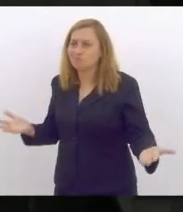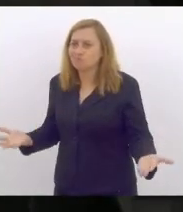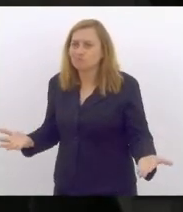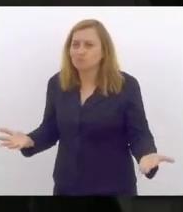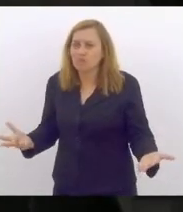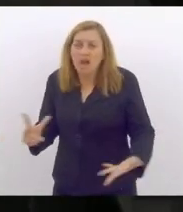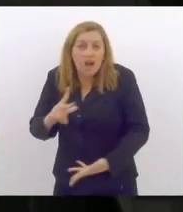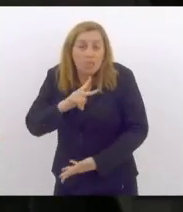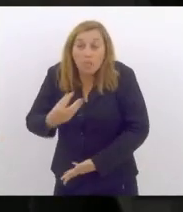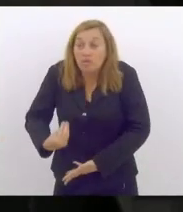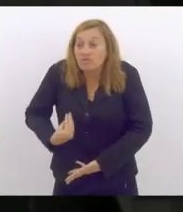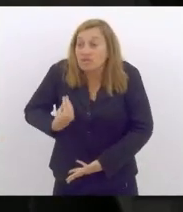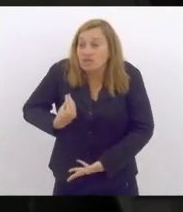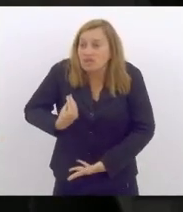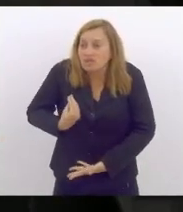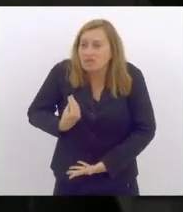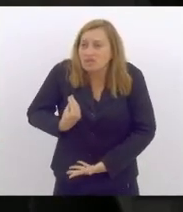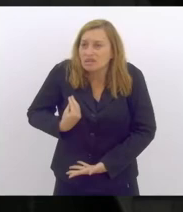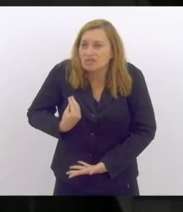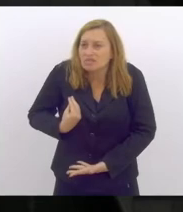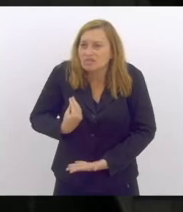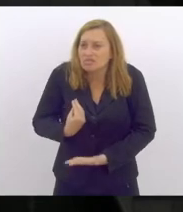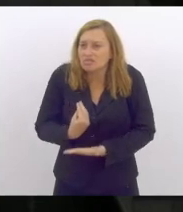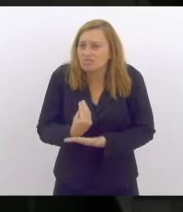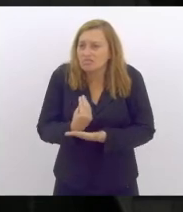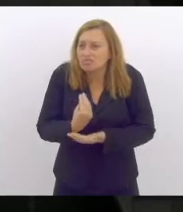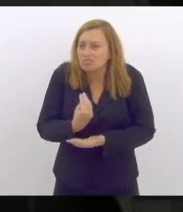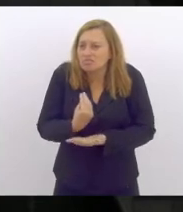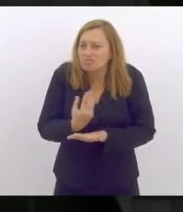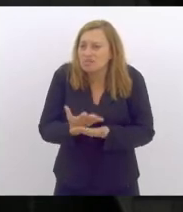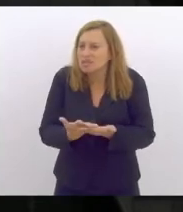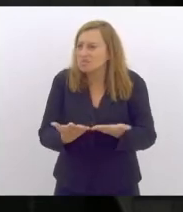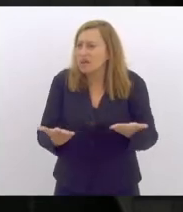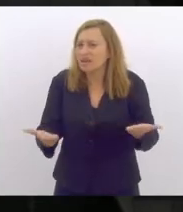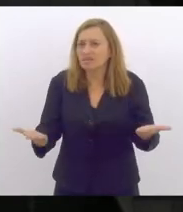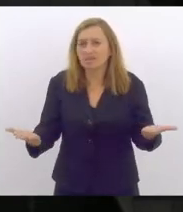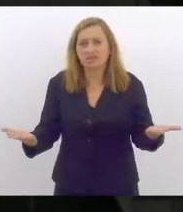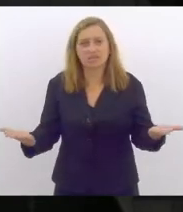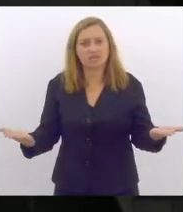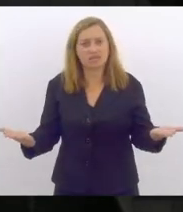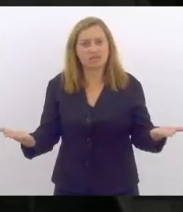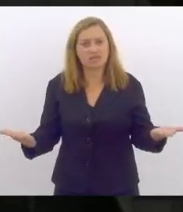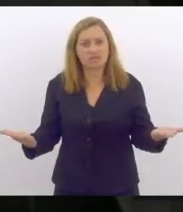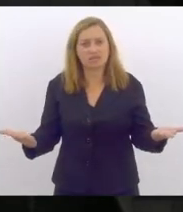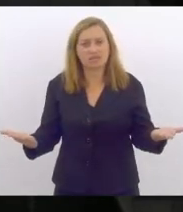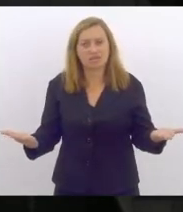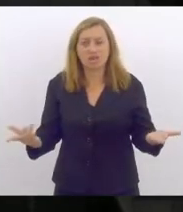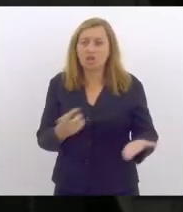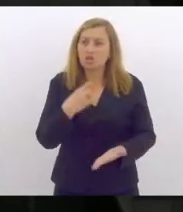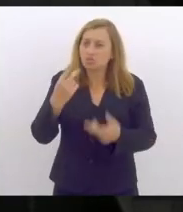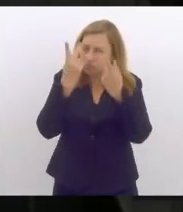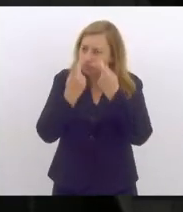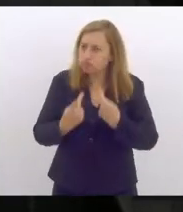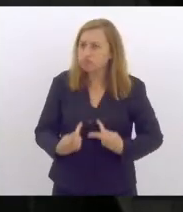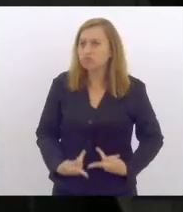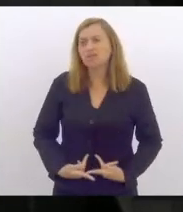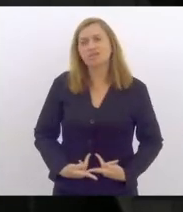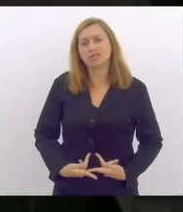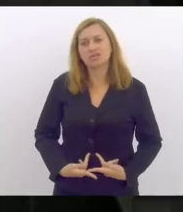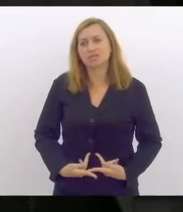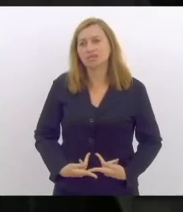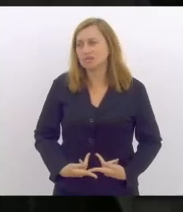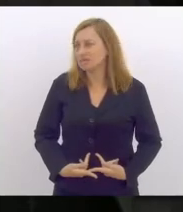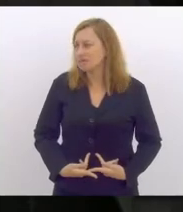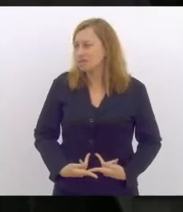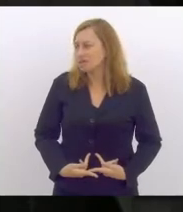a própria vida fica ameaçada. E nós, seres humanos,